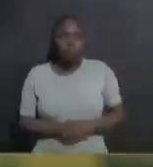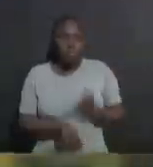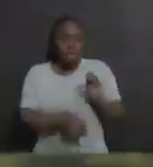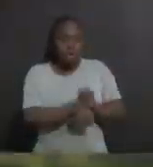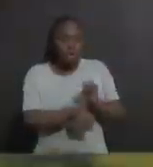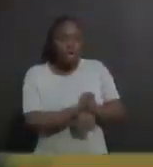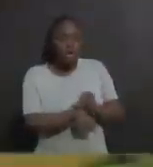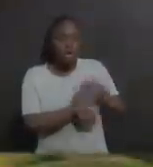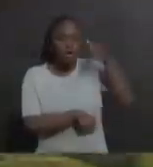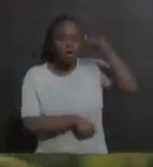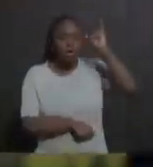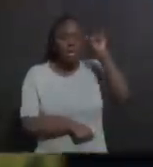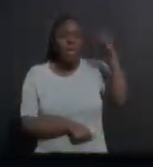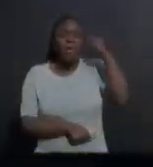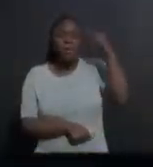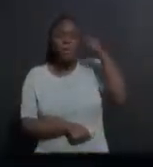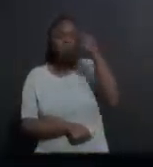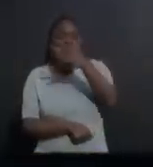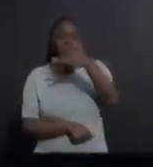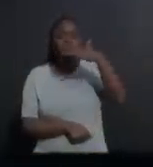Imagina o cheiro de Amós.